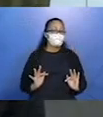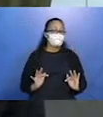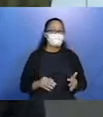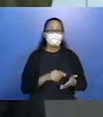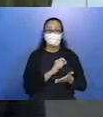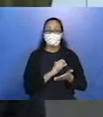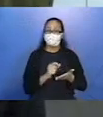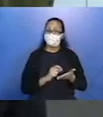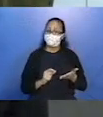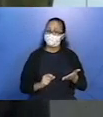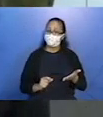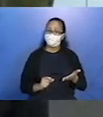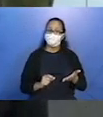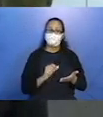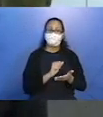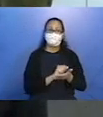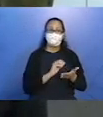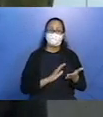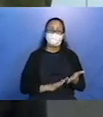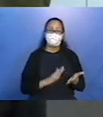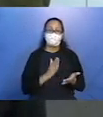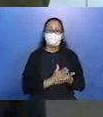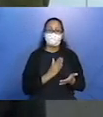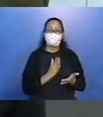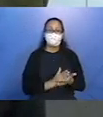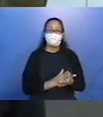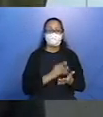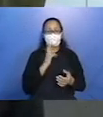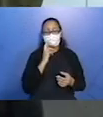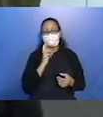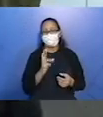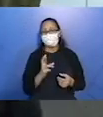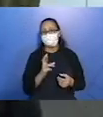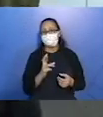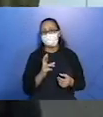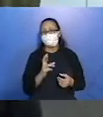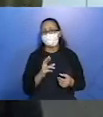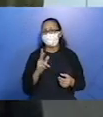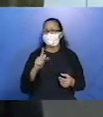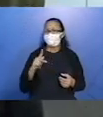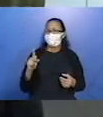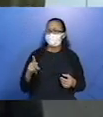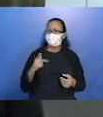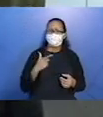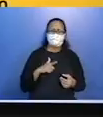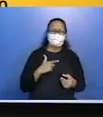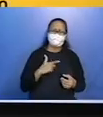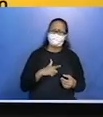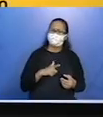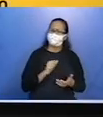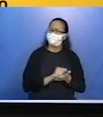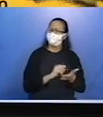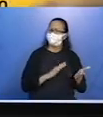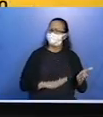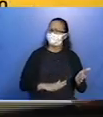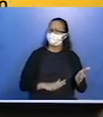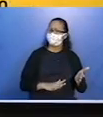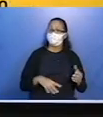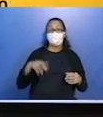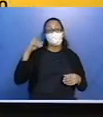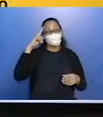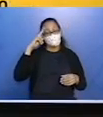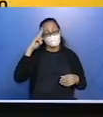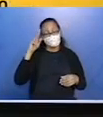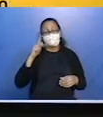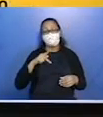Reescreva os exercícios em seu caderno e responda. Ô, professora, mas eu não tenho exercício. Lembra que eu falei?